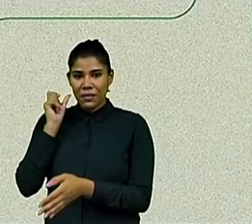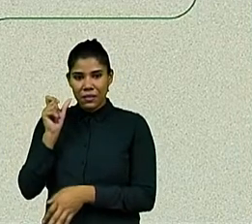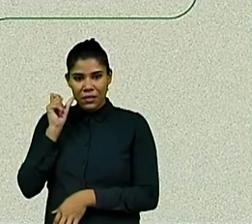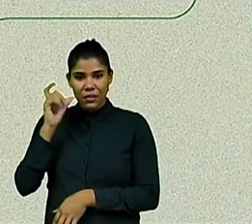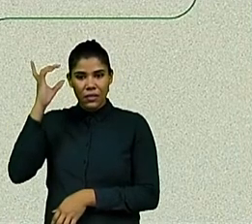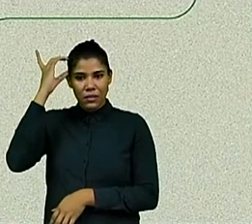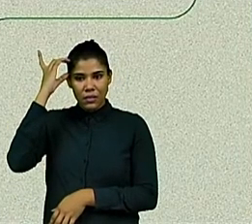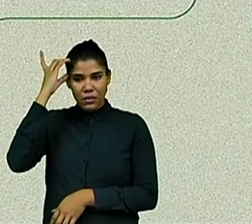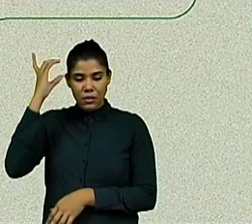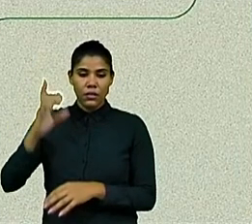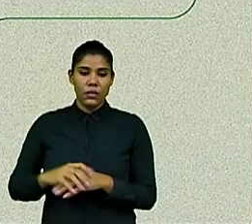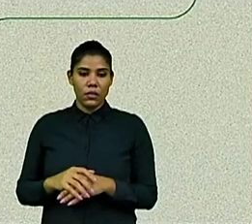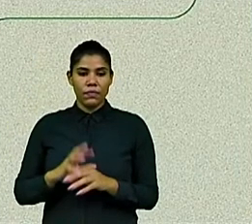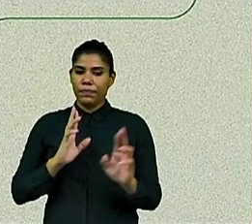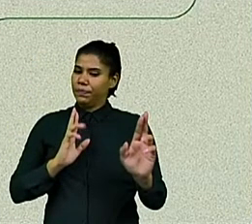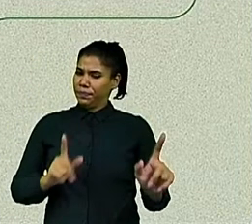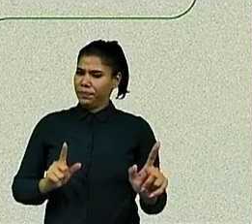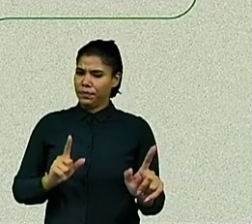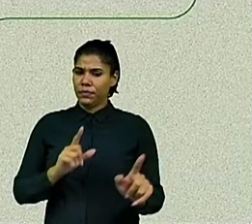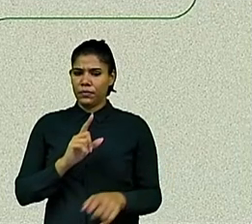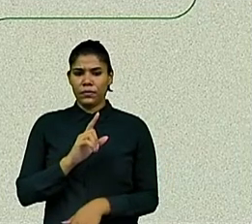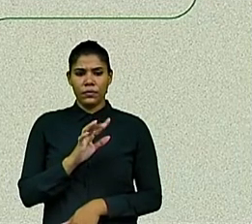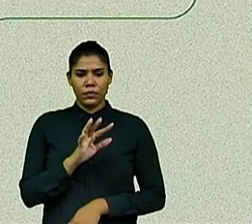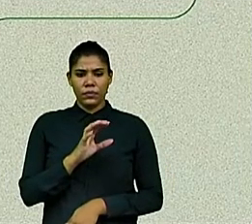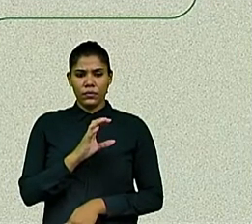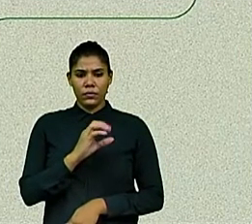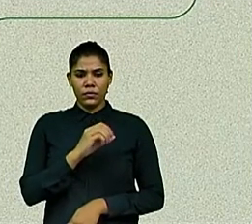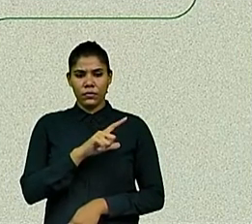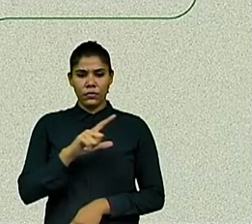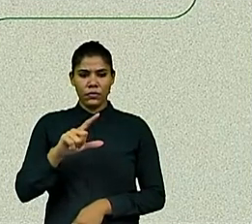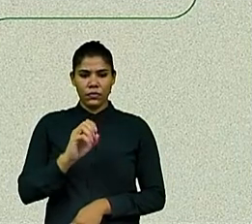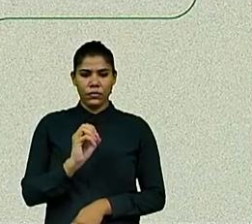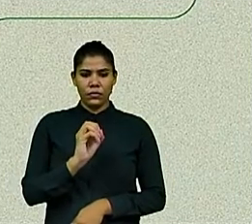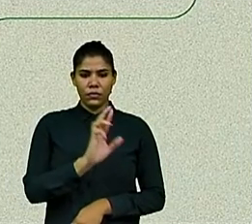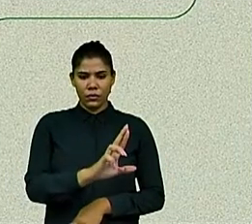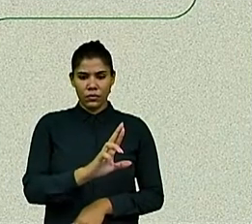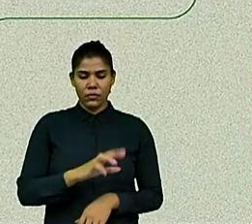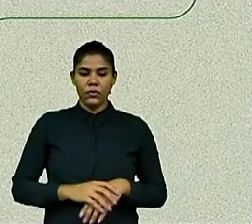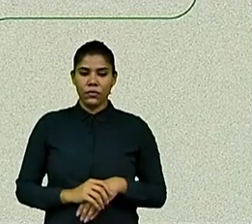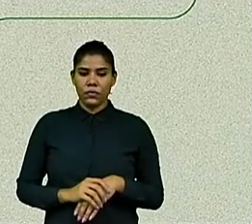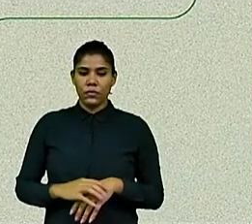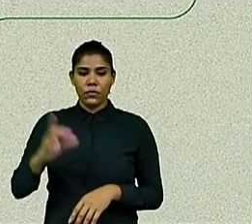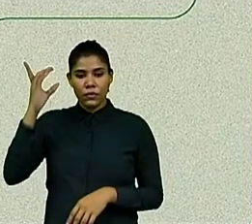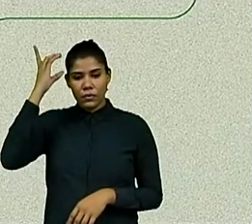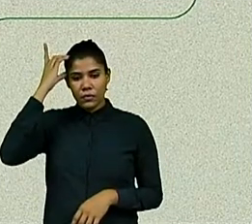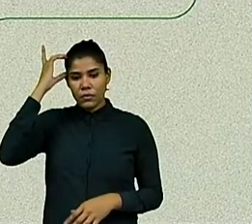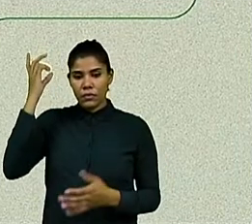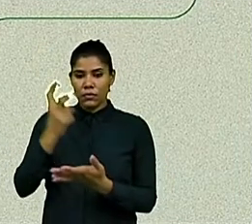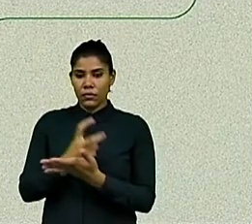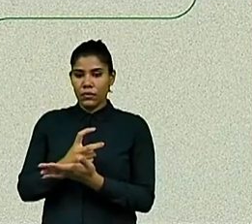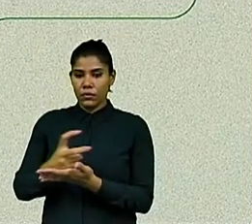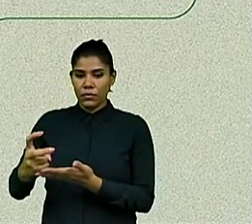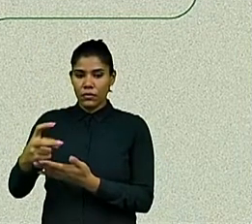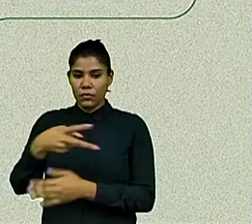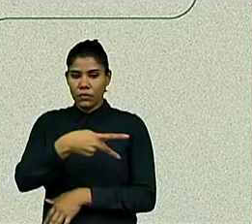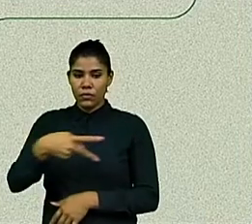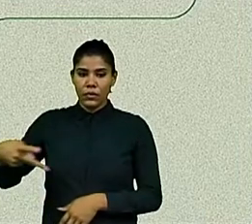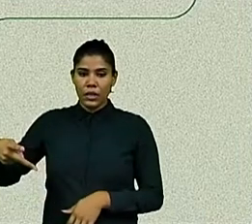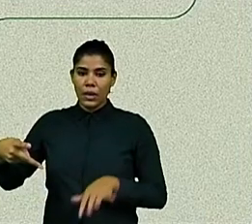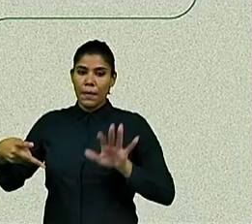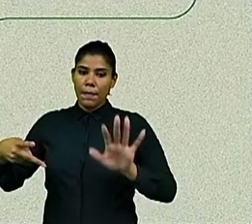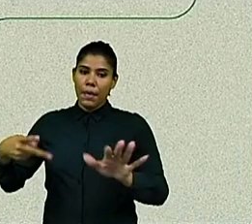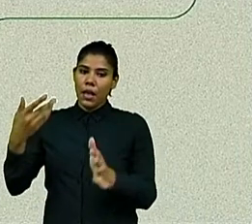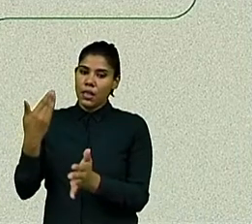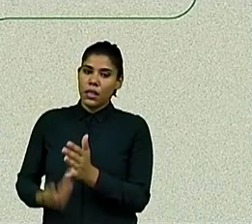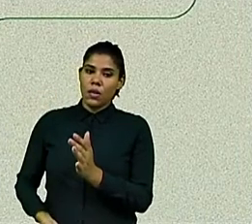do Fernando Collor de Melo a Dilma ela perdeu o cargo mas ela não perdeu os